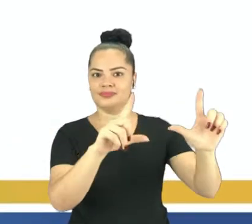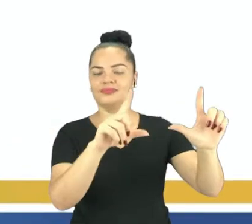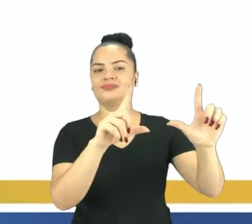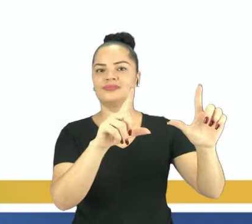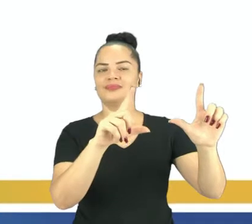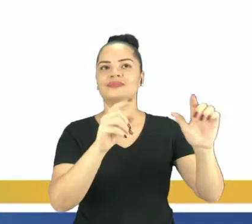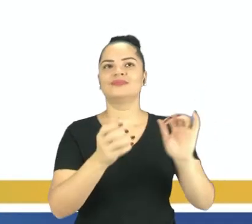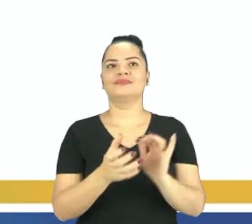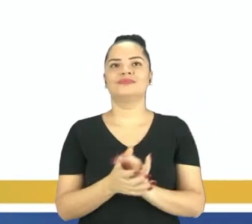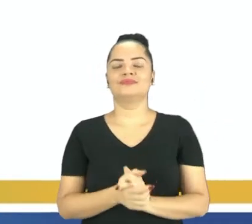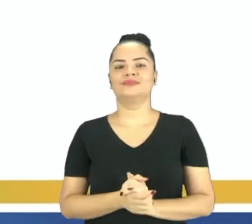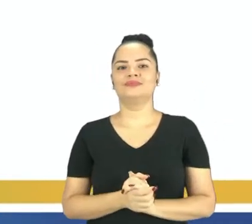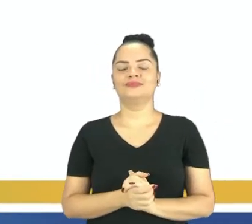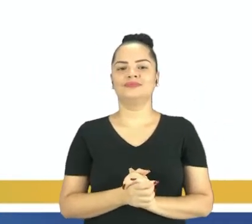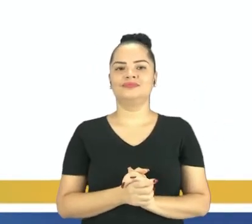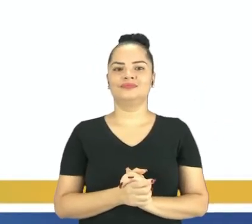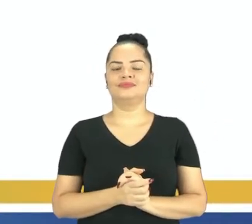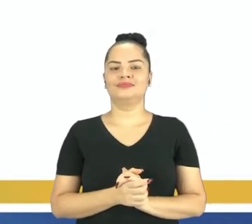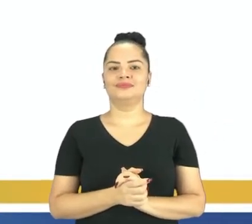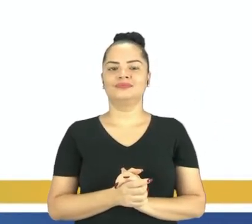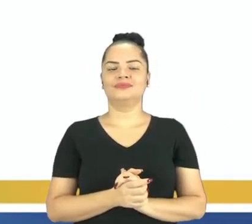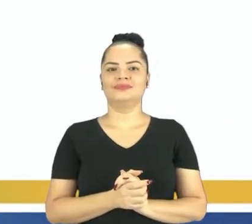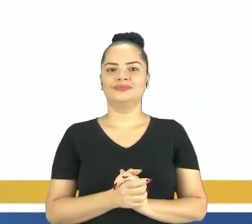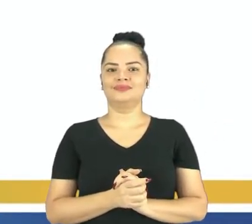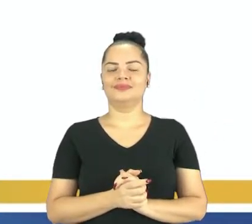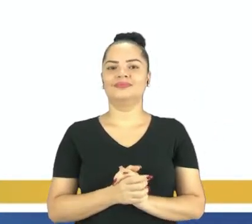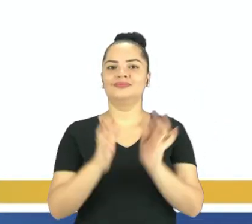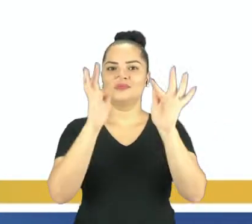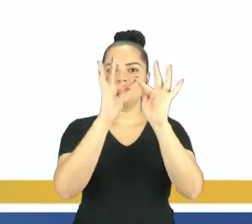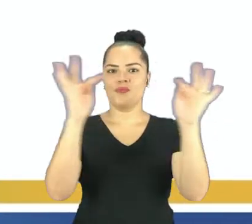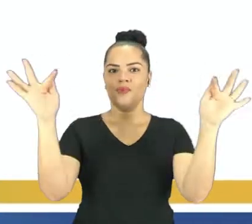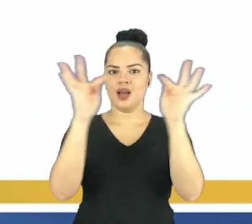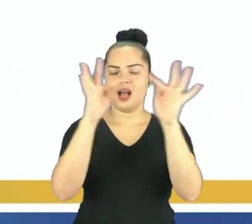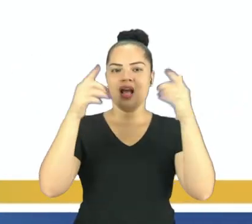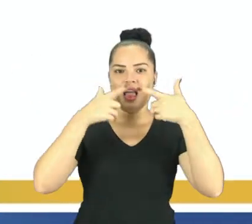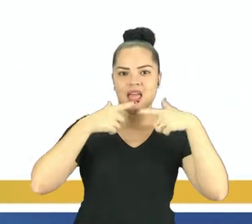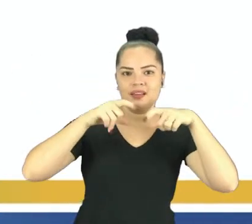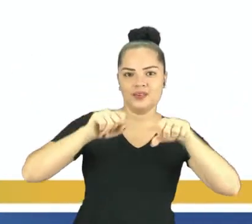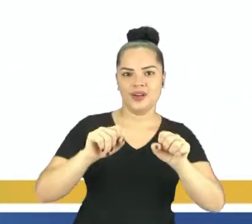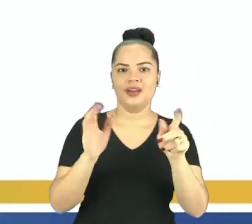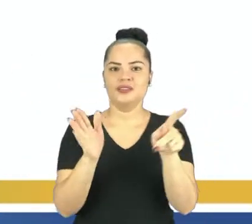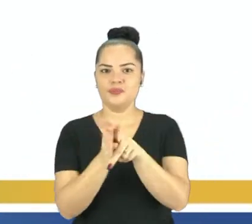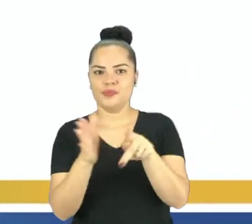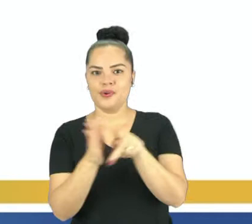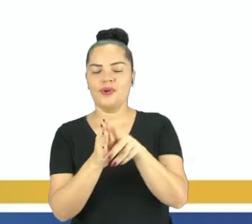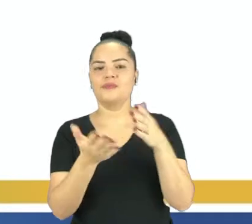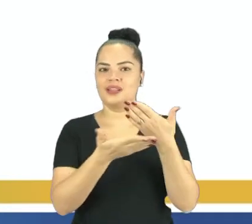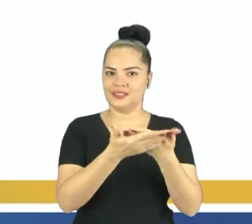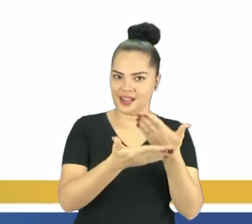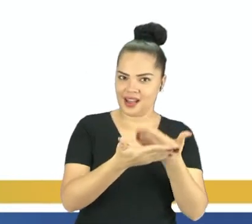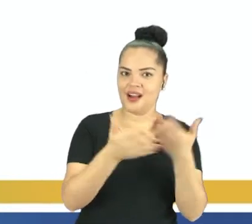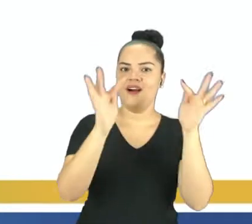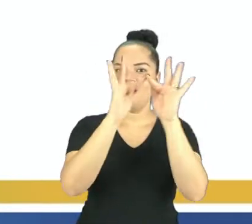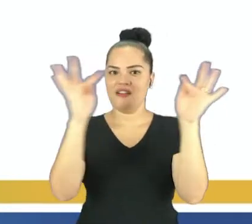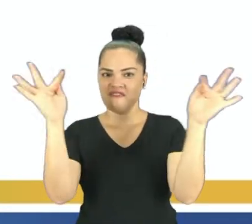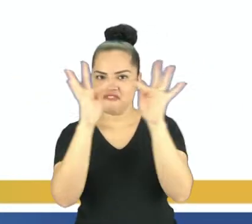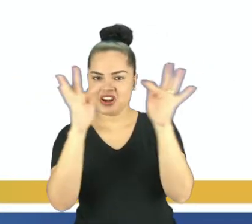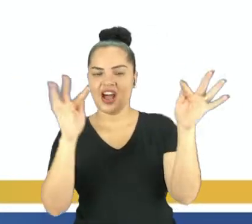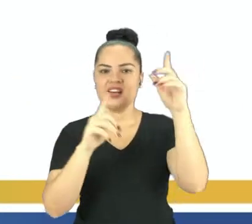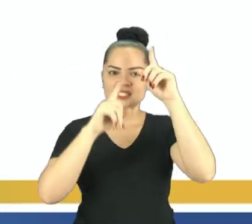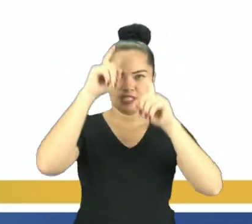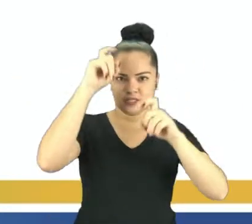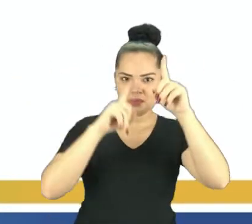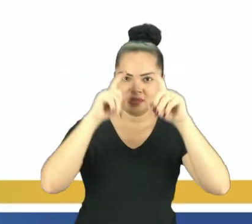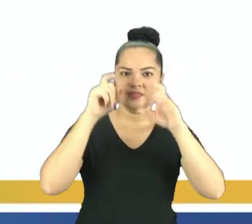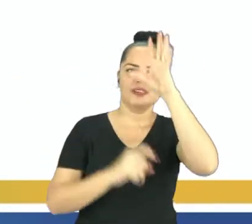Classroom Languages. São as linguagens de sala de aula, né? Alguns objetos, algumas frases e expressões que nós